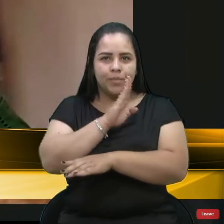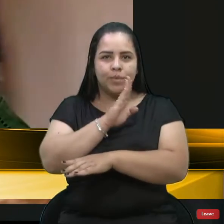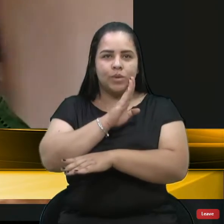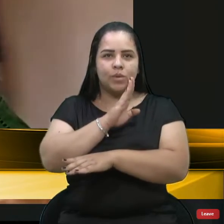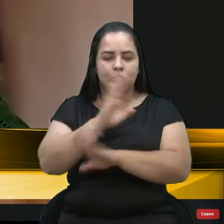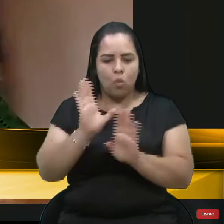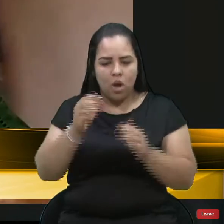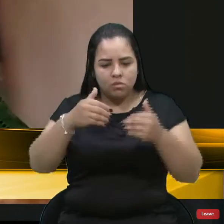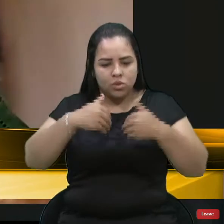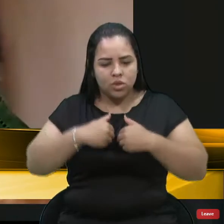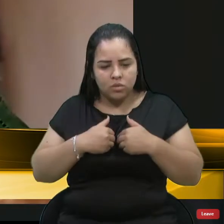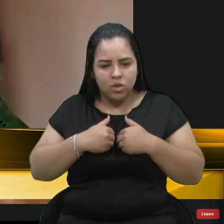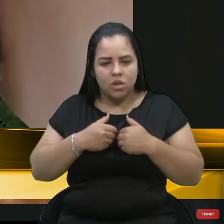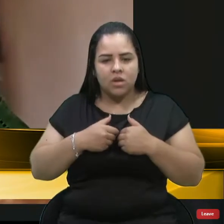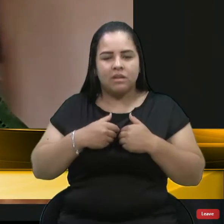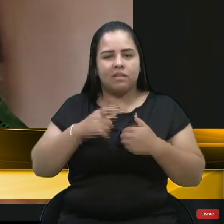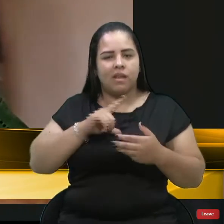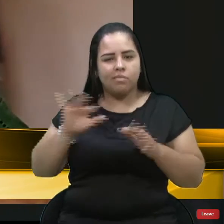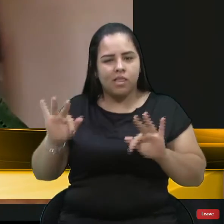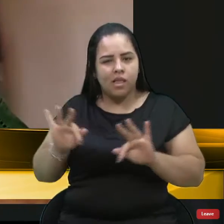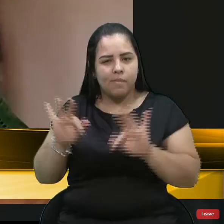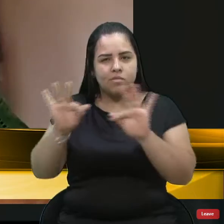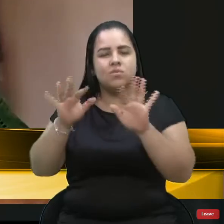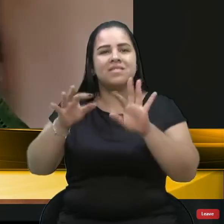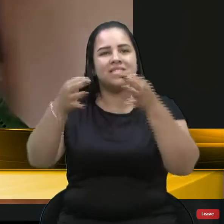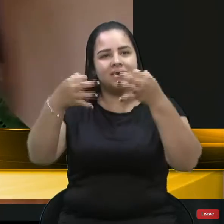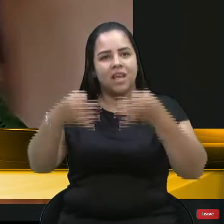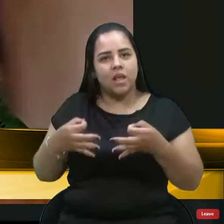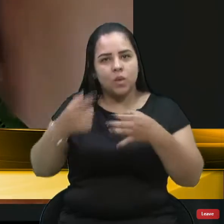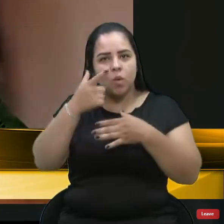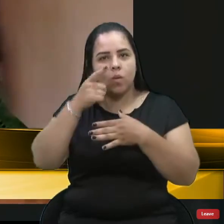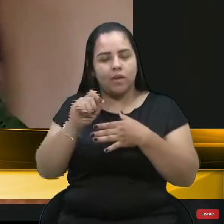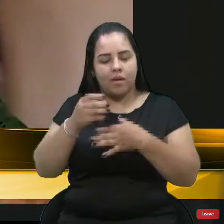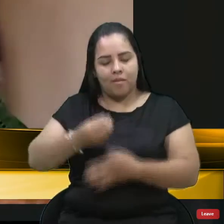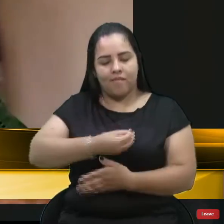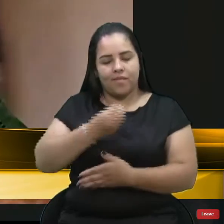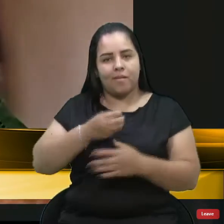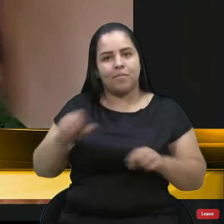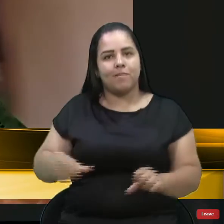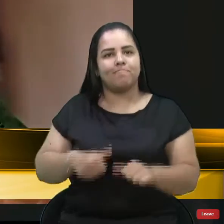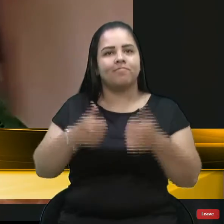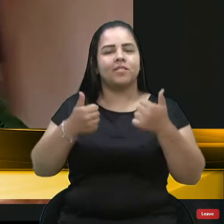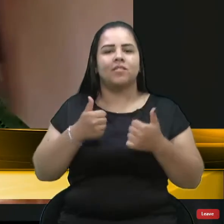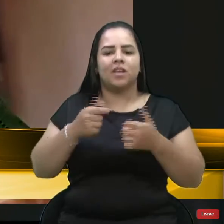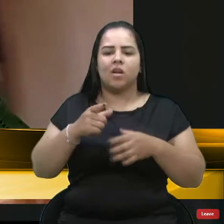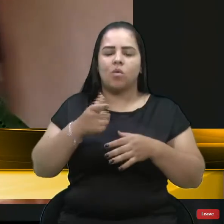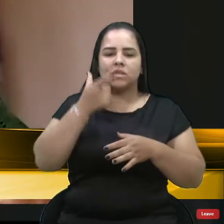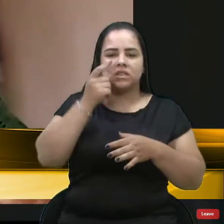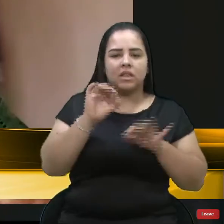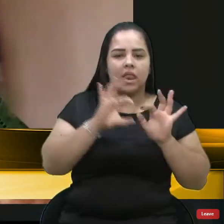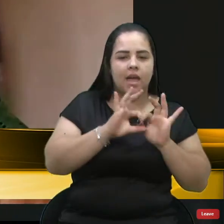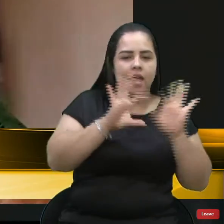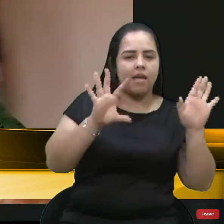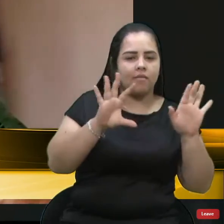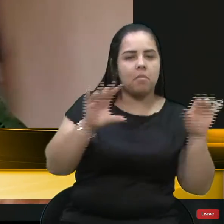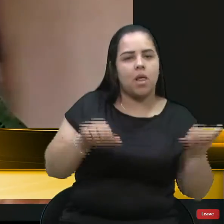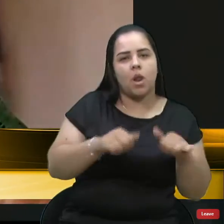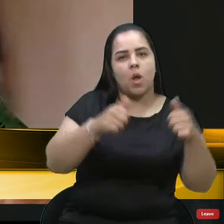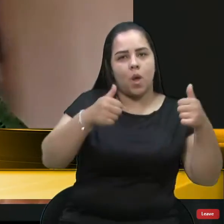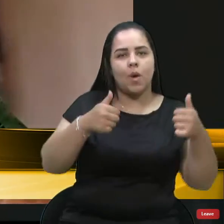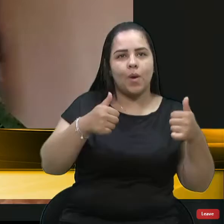uma vida melhor, ter mais qualidade de vida para a família, mais independência, né? Então, é de